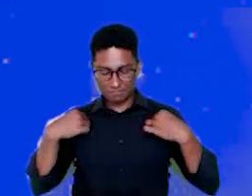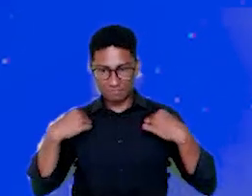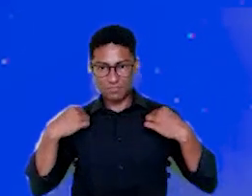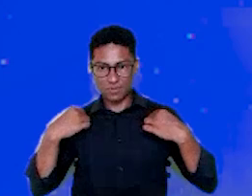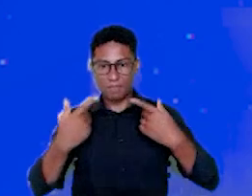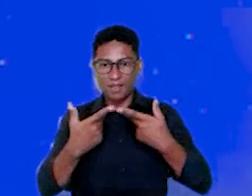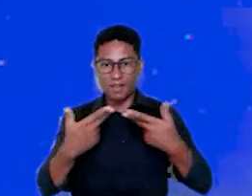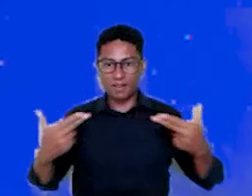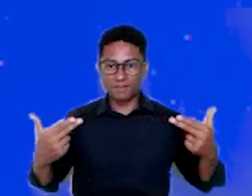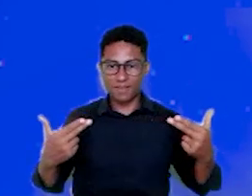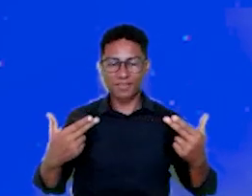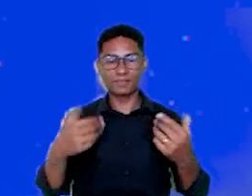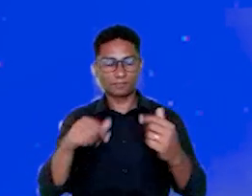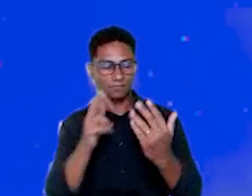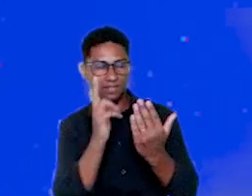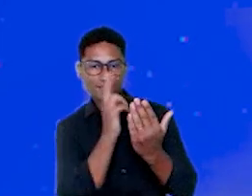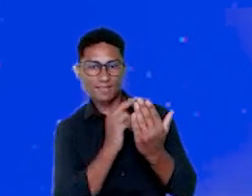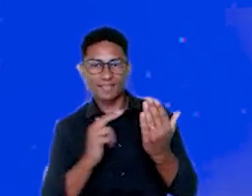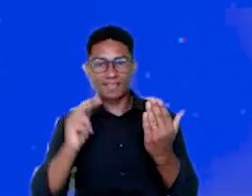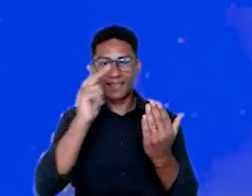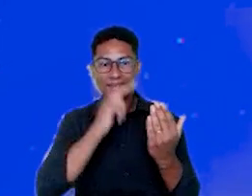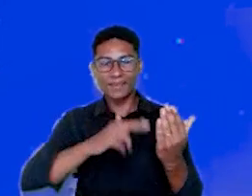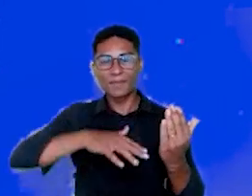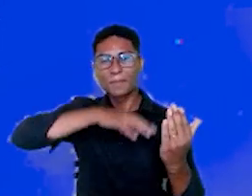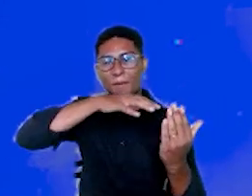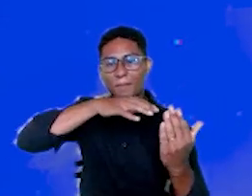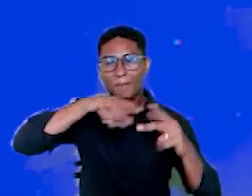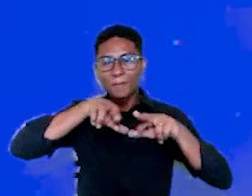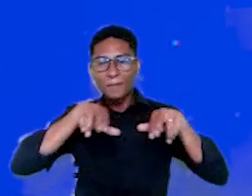desenhar bichinhos nos bodies.